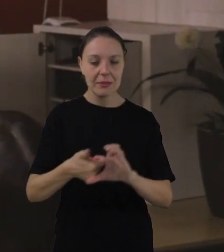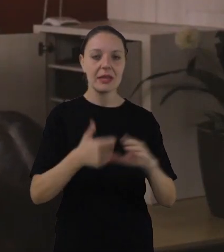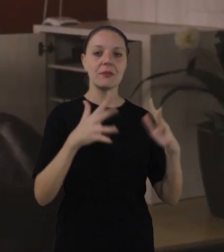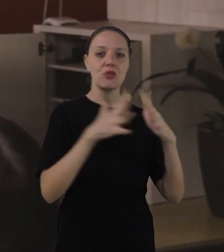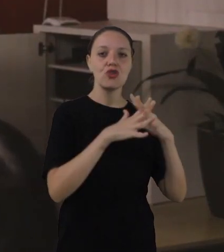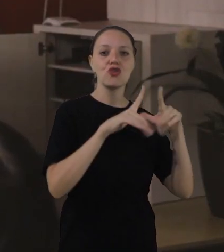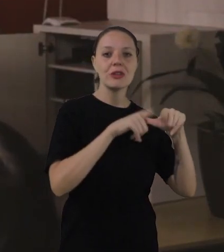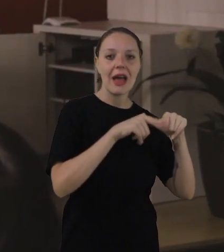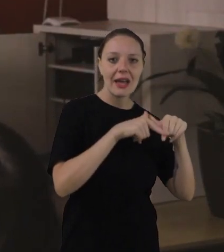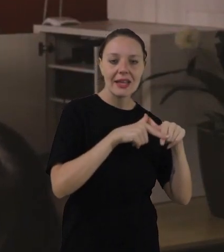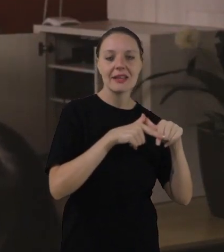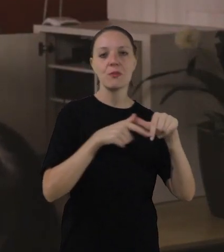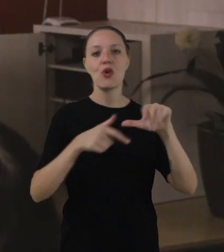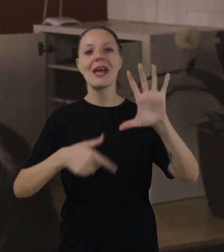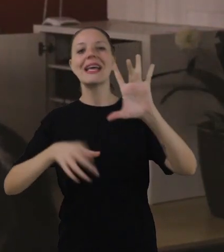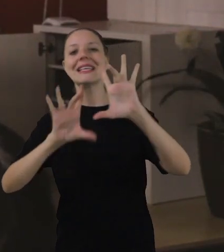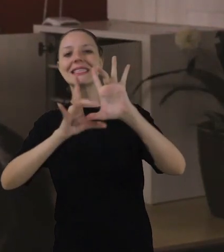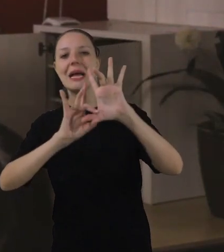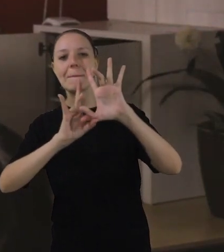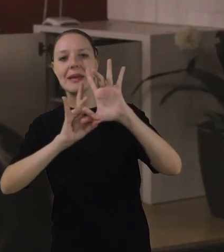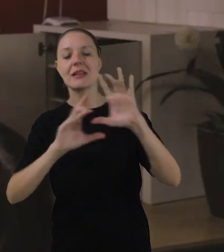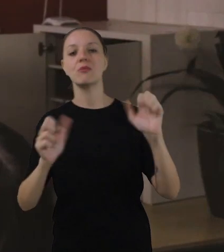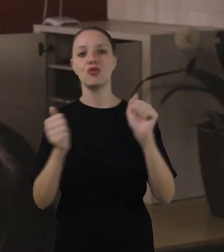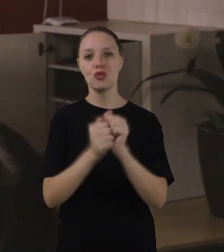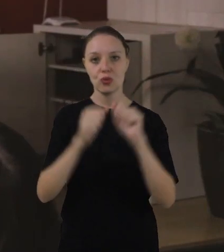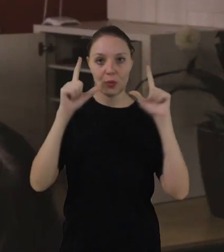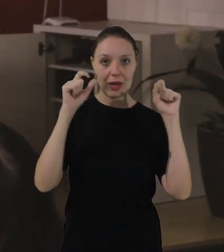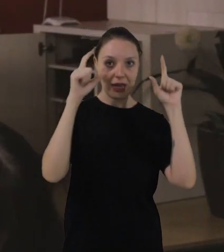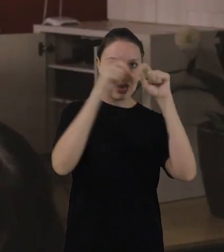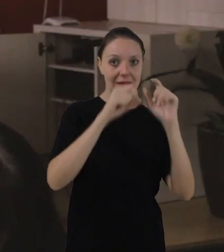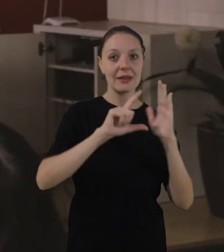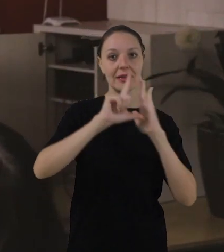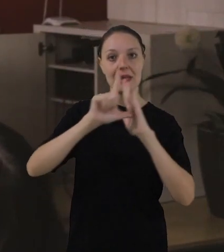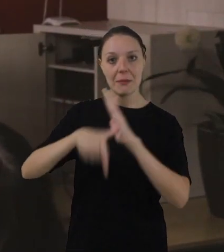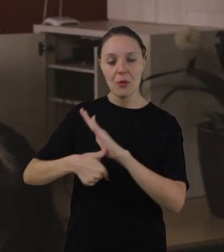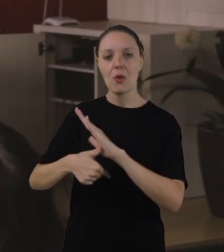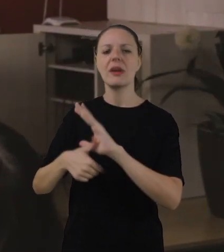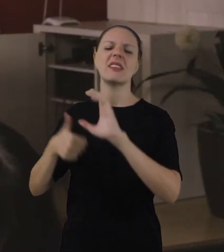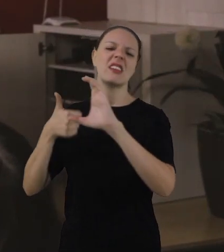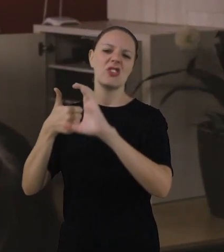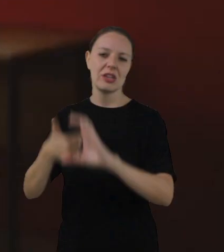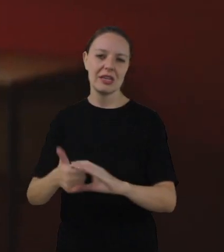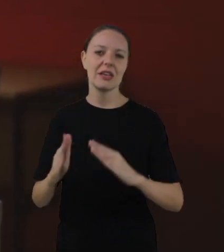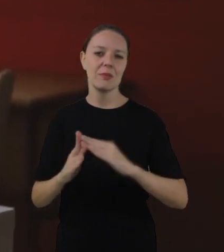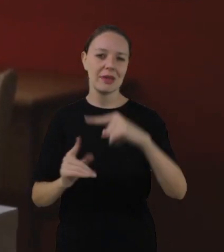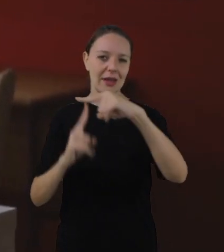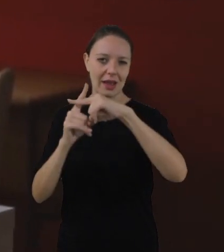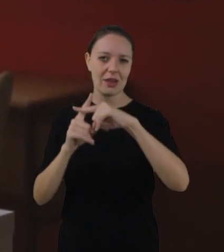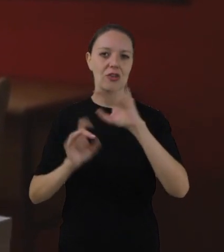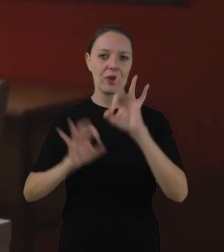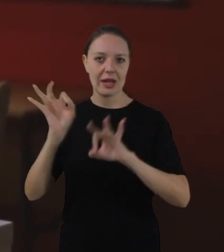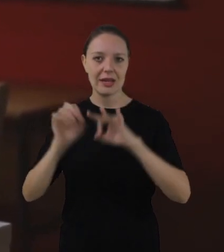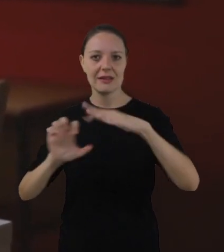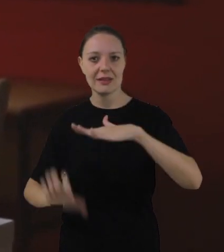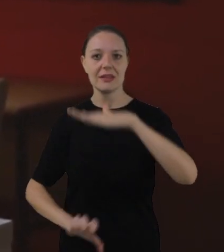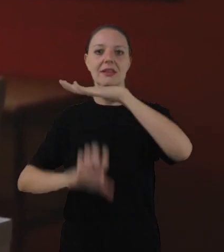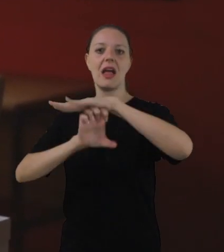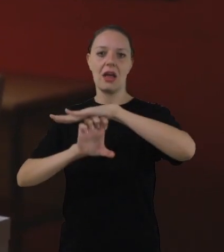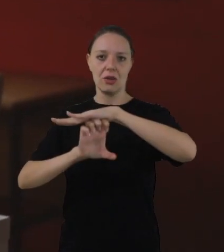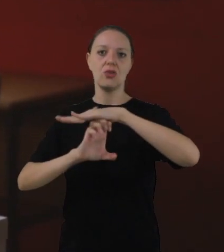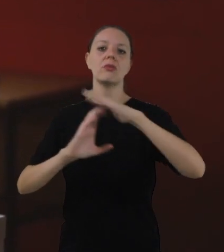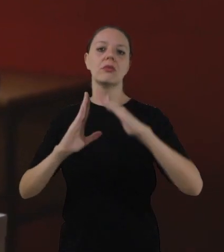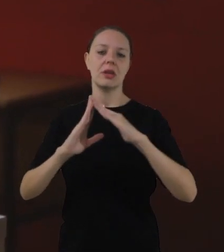judaísmo e islamismo com a Grécia, e vem depois o cristianismo e a formação da igreja, a igreja se junta com o Estado, né? Lá